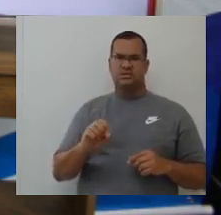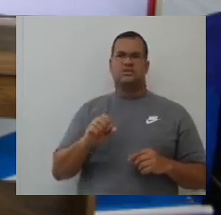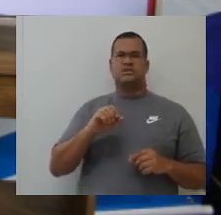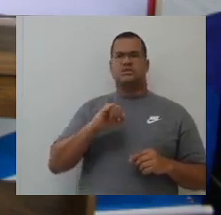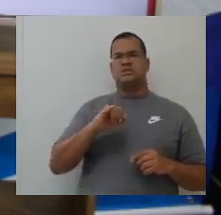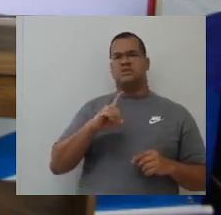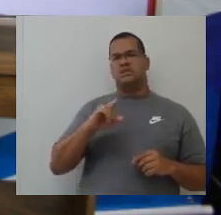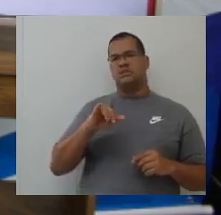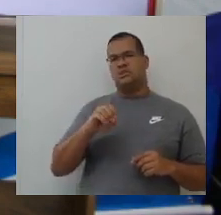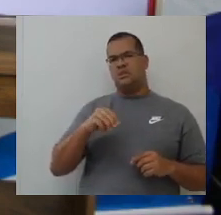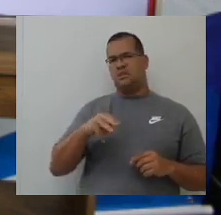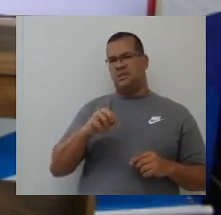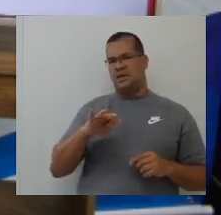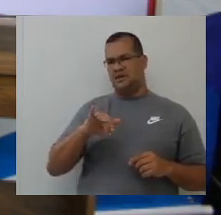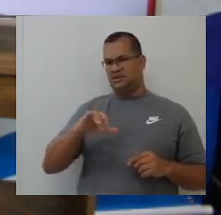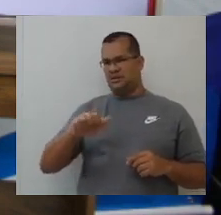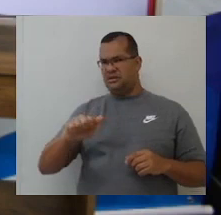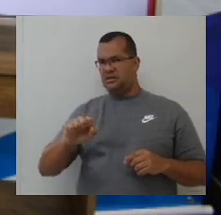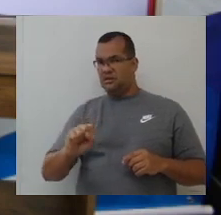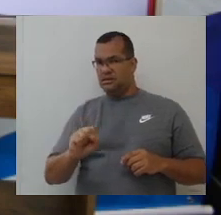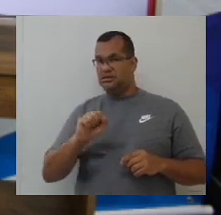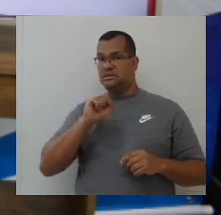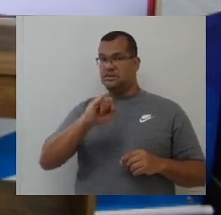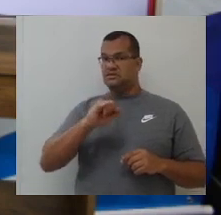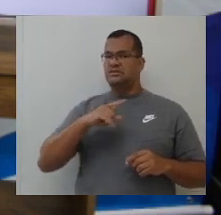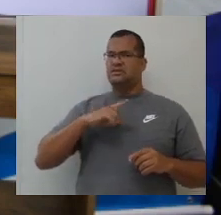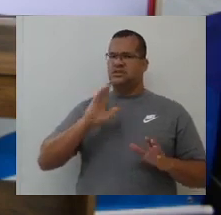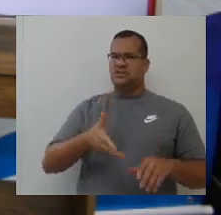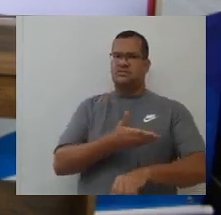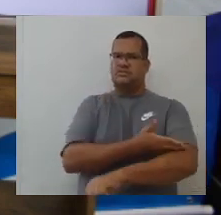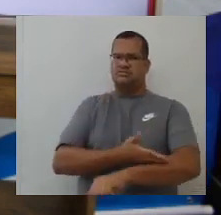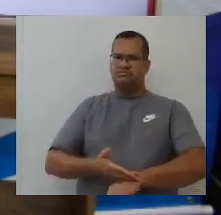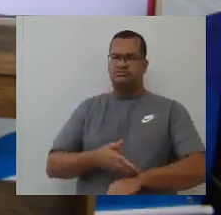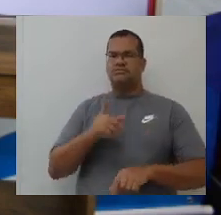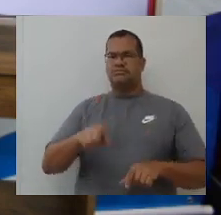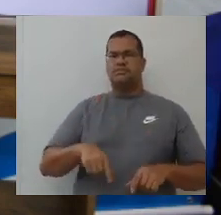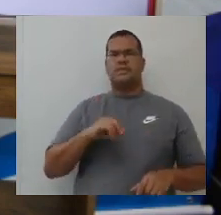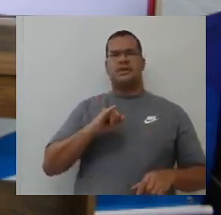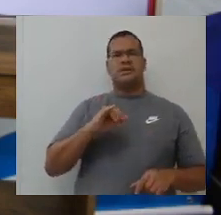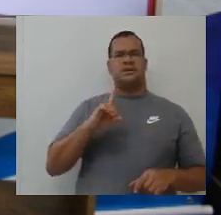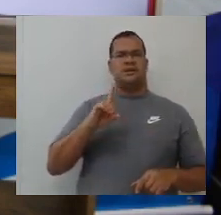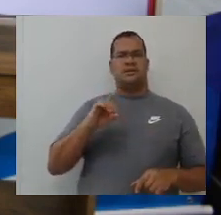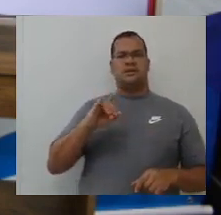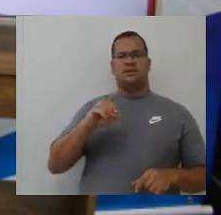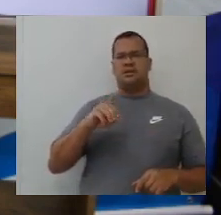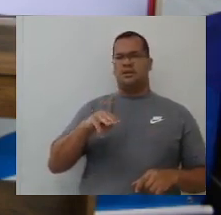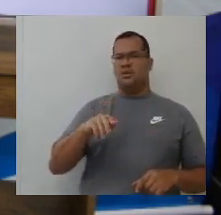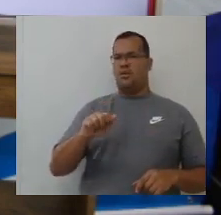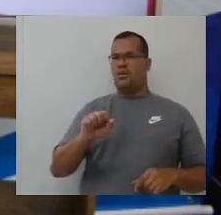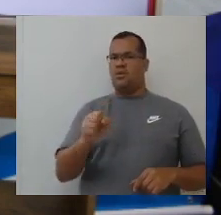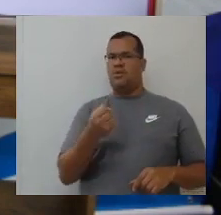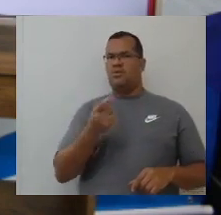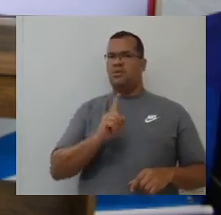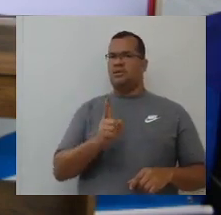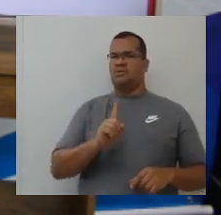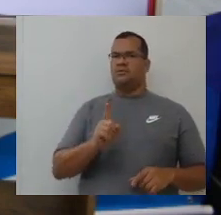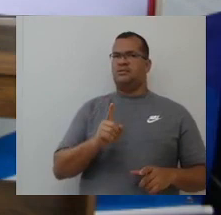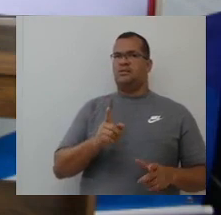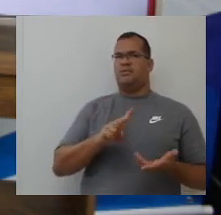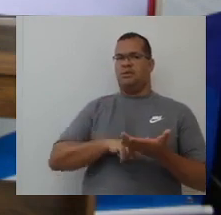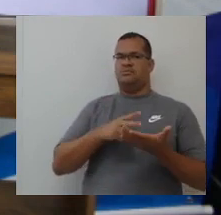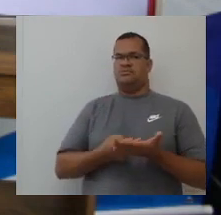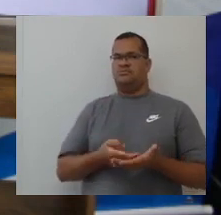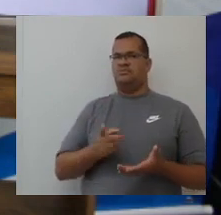é traduzido como idioma. Tá? Então, se você costuma traduzir idioms como idioma, deixa de traduzir isso a partir de hoje.